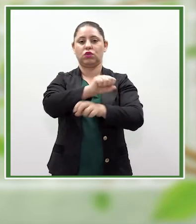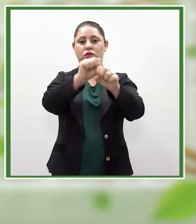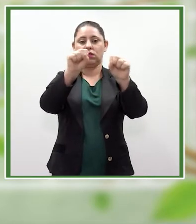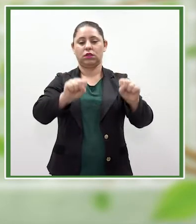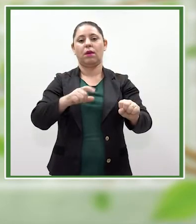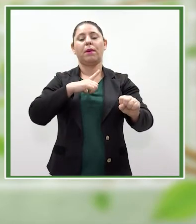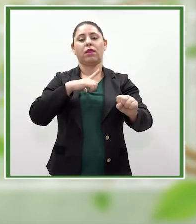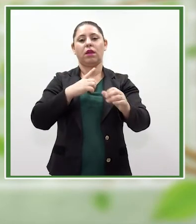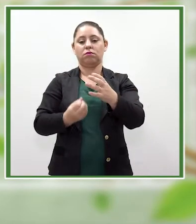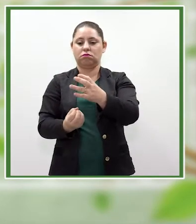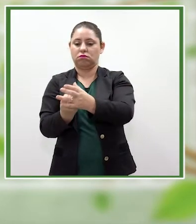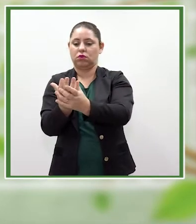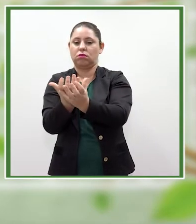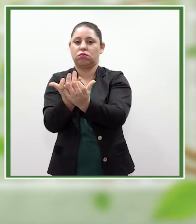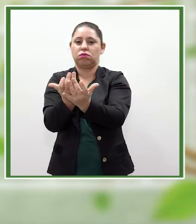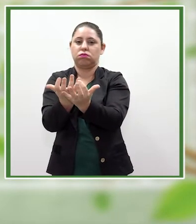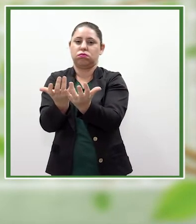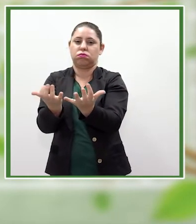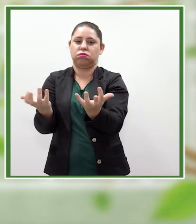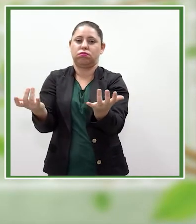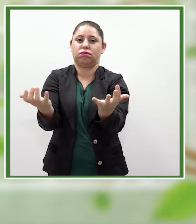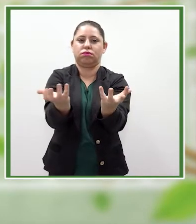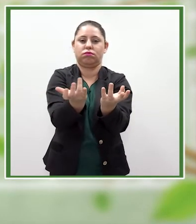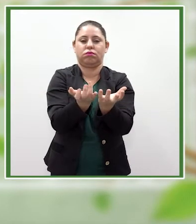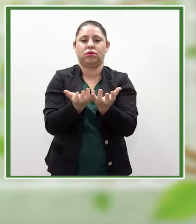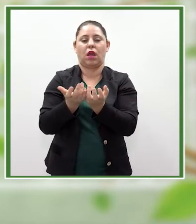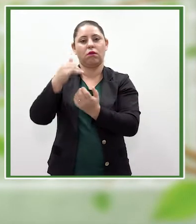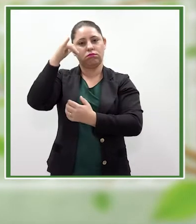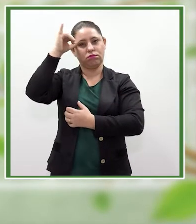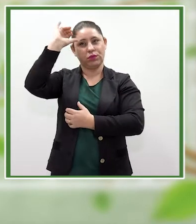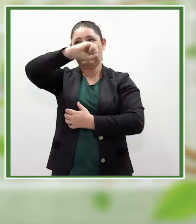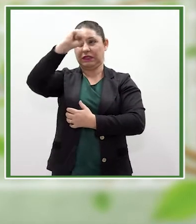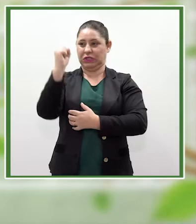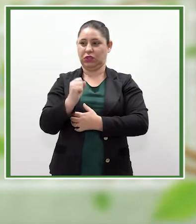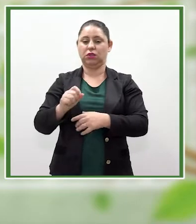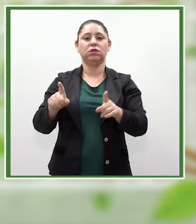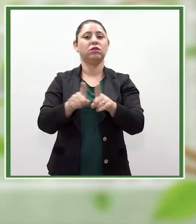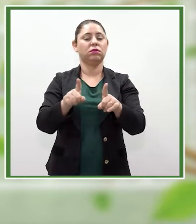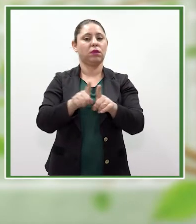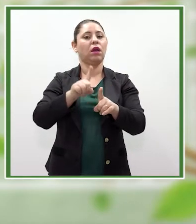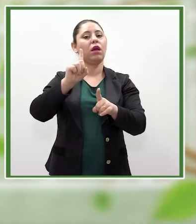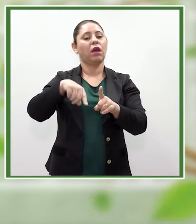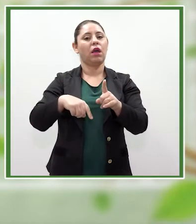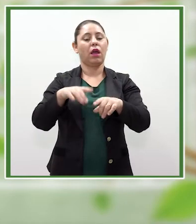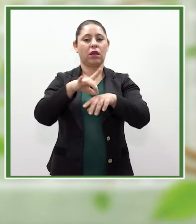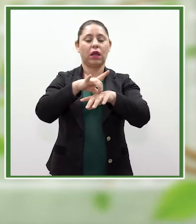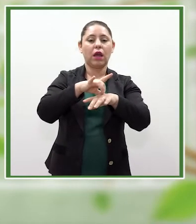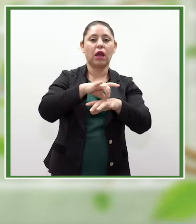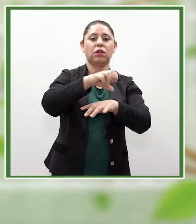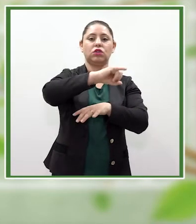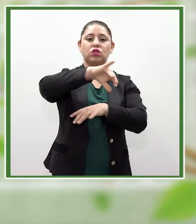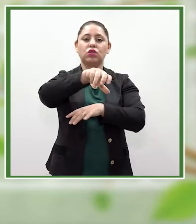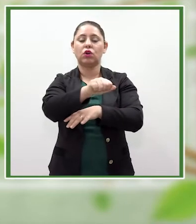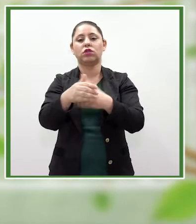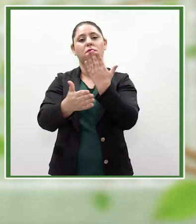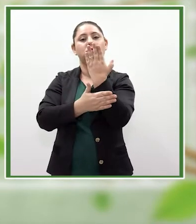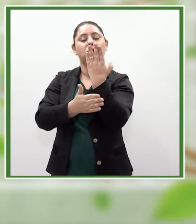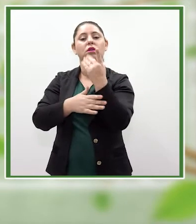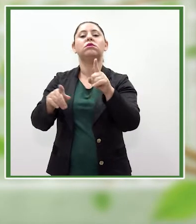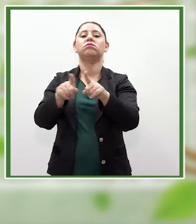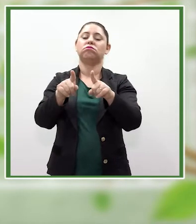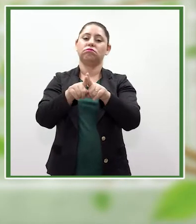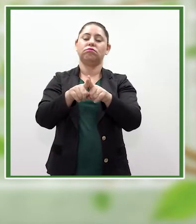de soja, de madeira. Aqui a madeira com um valor agregado menor, né? Madeira para lenha ou para carvão.